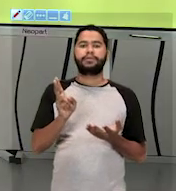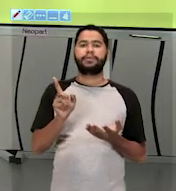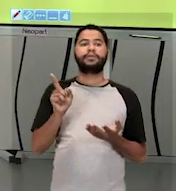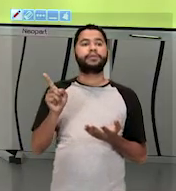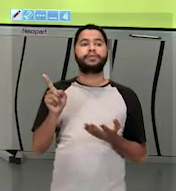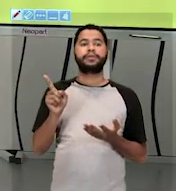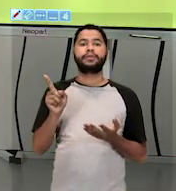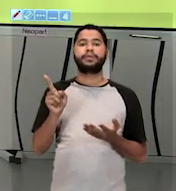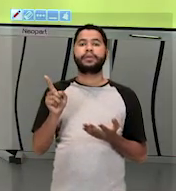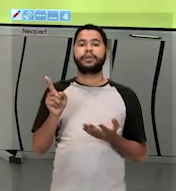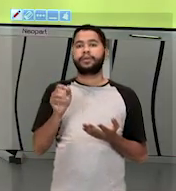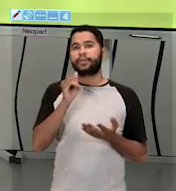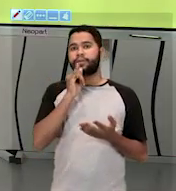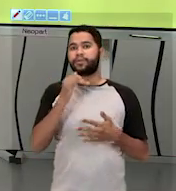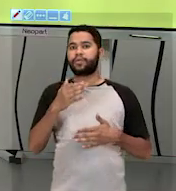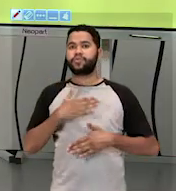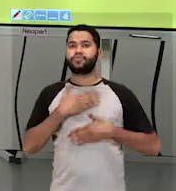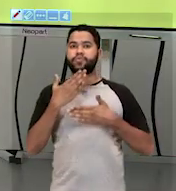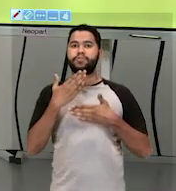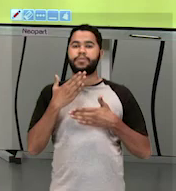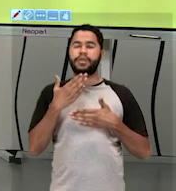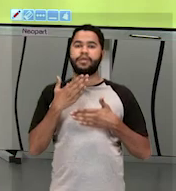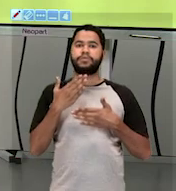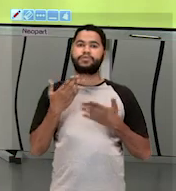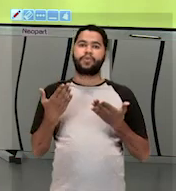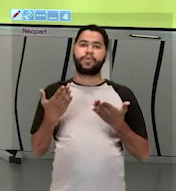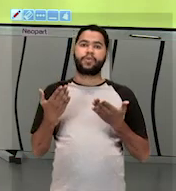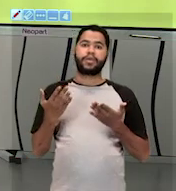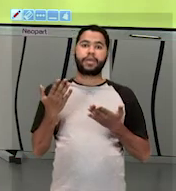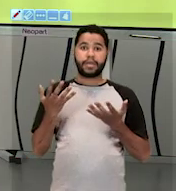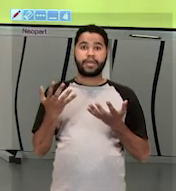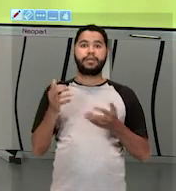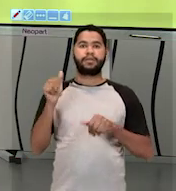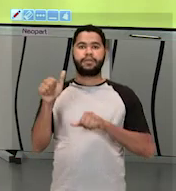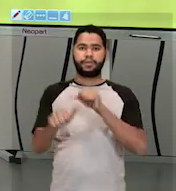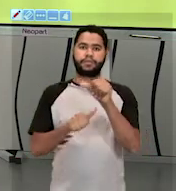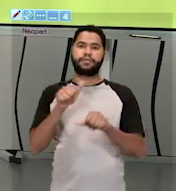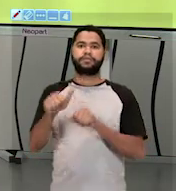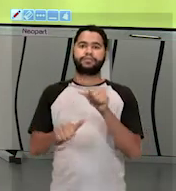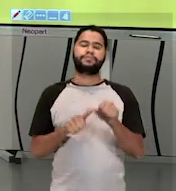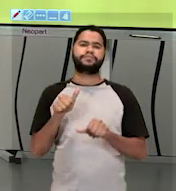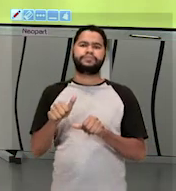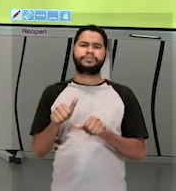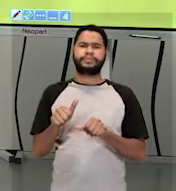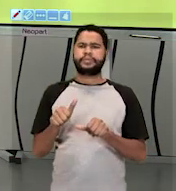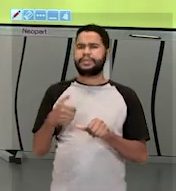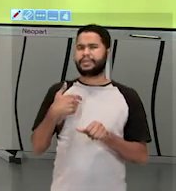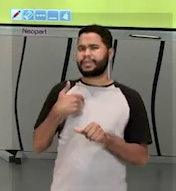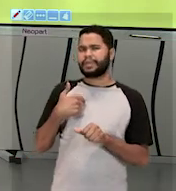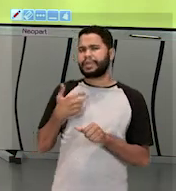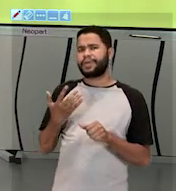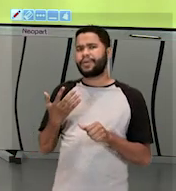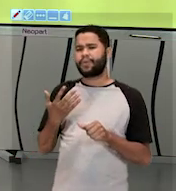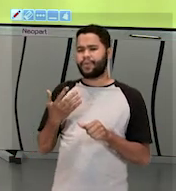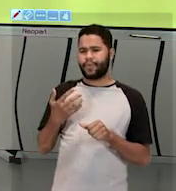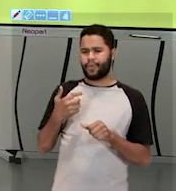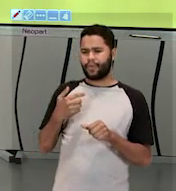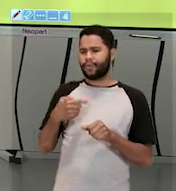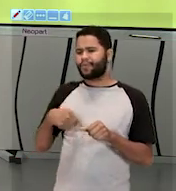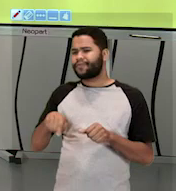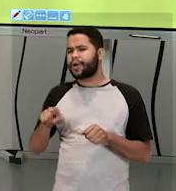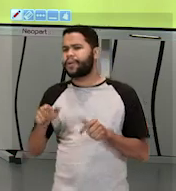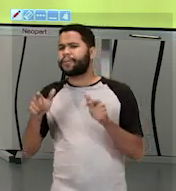eles eram sempre pegos de surpresa nessa perspectiva de que iriam mudar de lugar. Será que estamos voltando? Para onde estamos